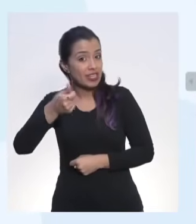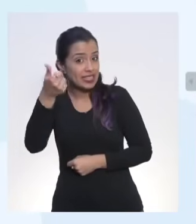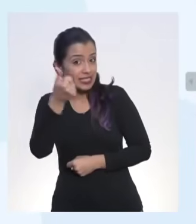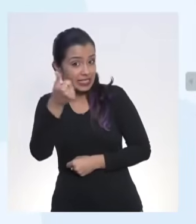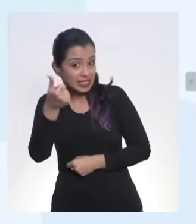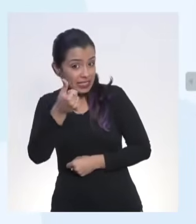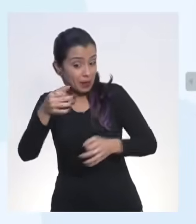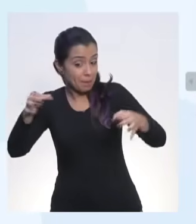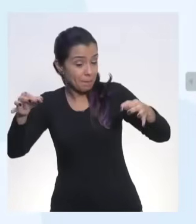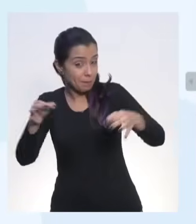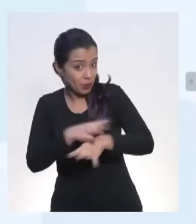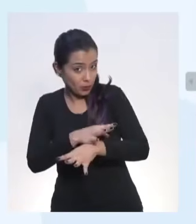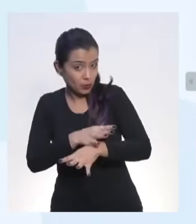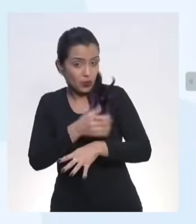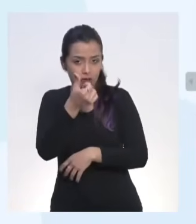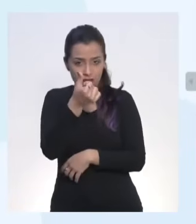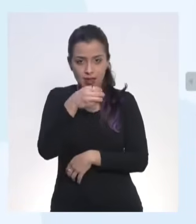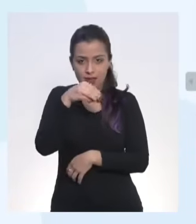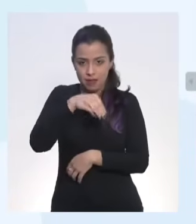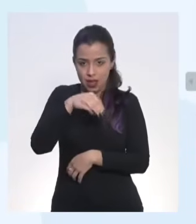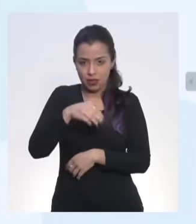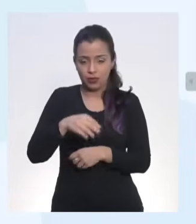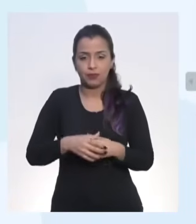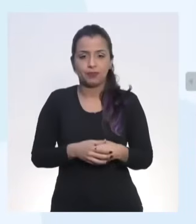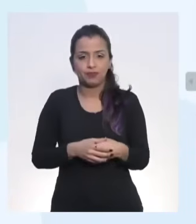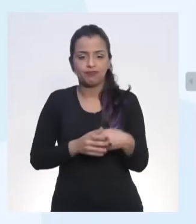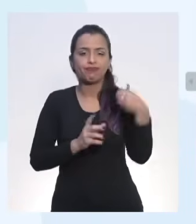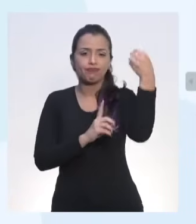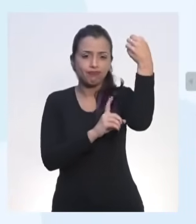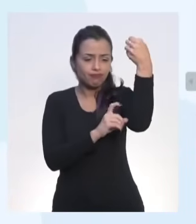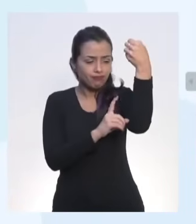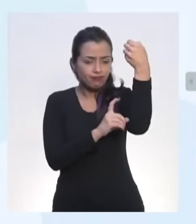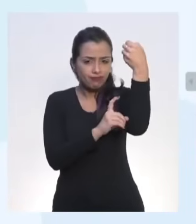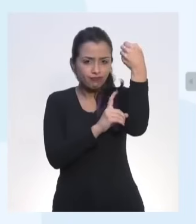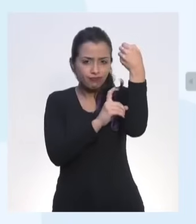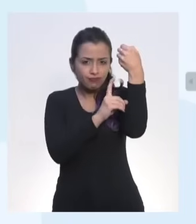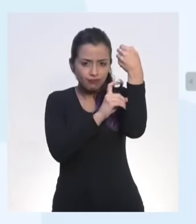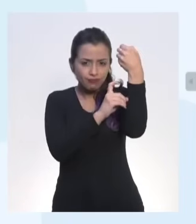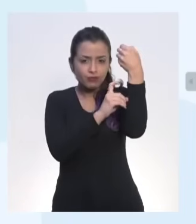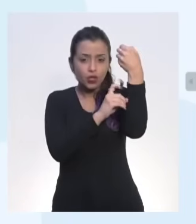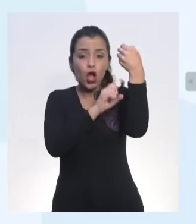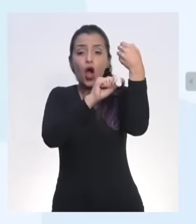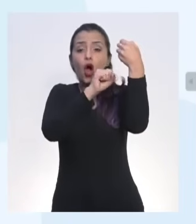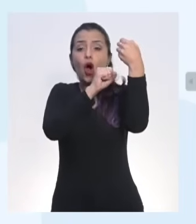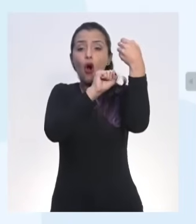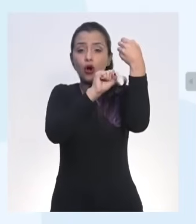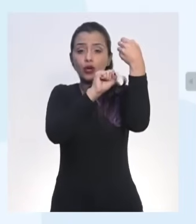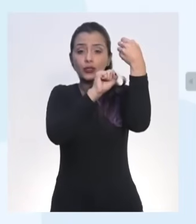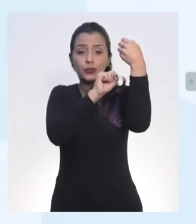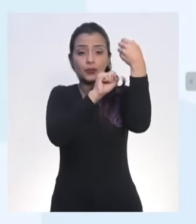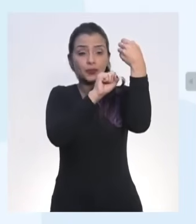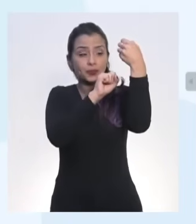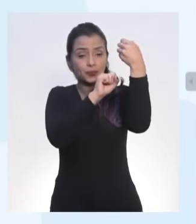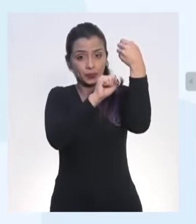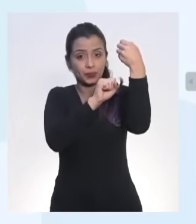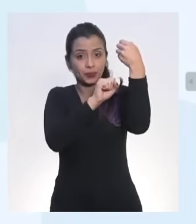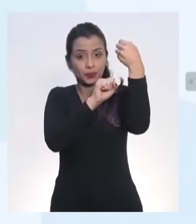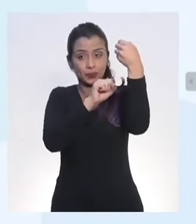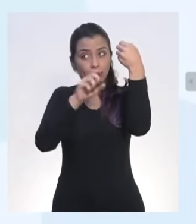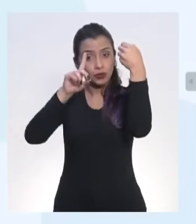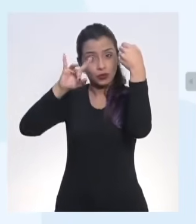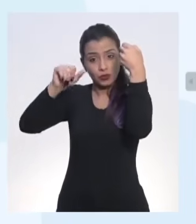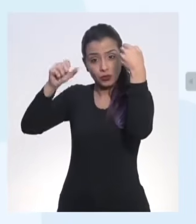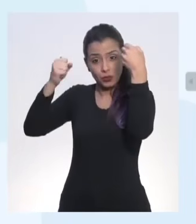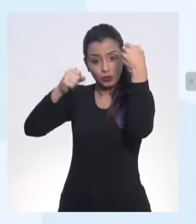6 metros. Certo. Sobe de novo, então 8. Então subiu 2. No 7º dia aqui, ó, ela